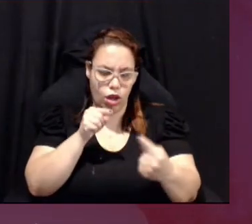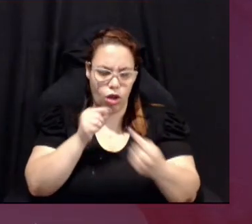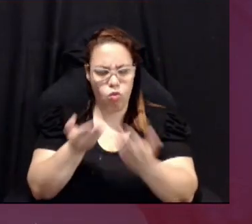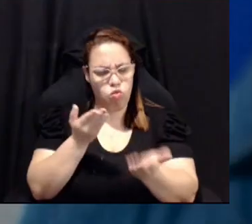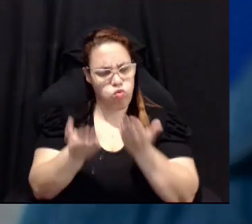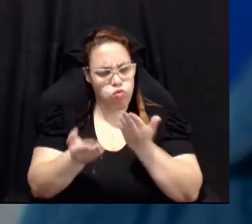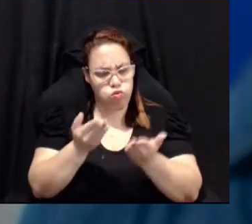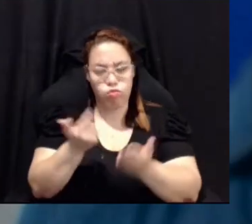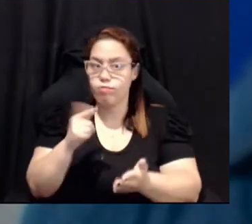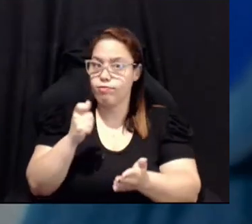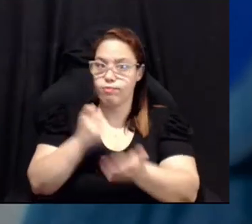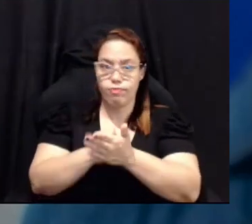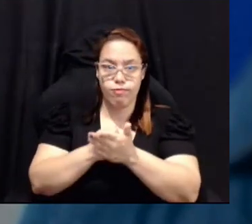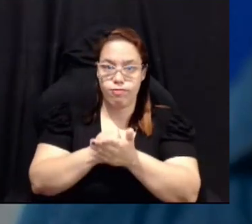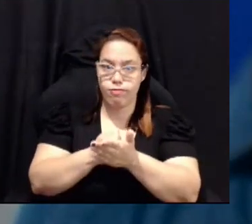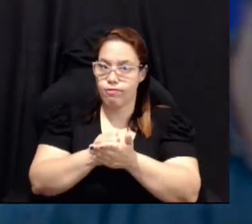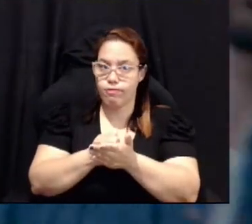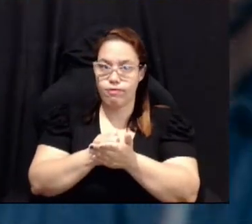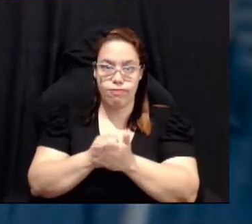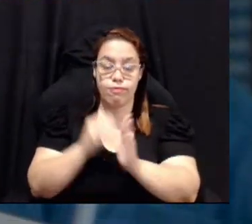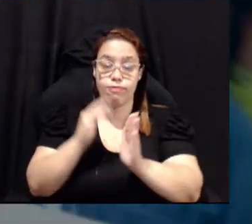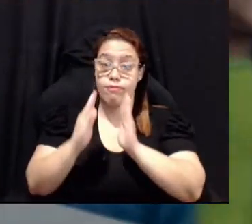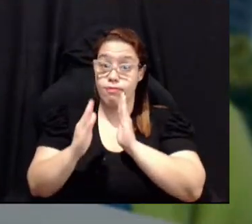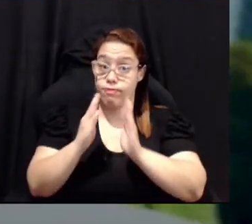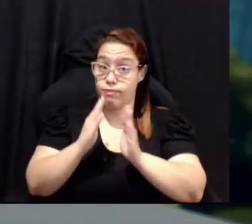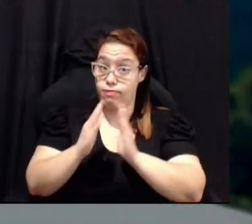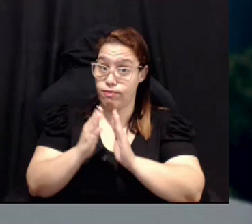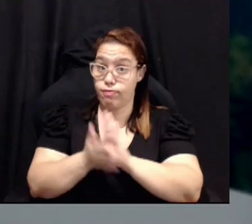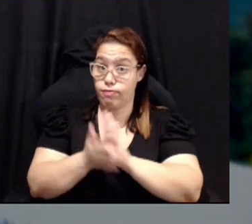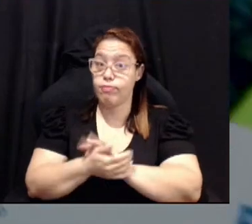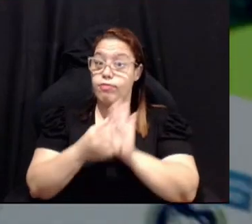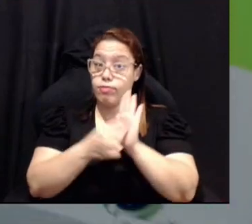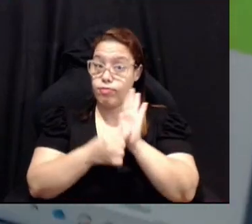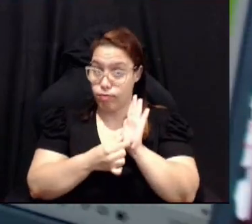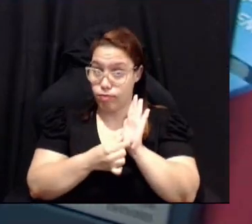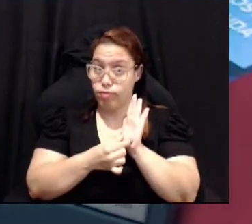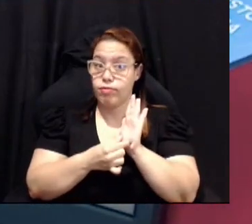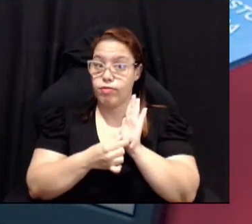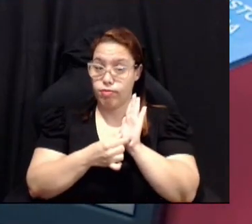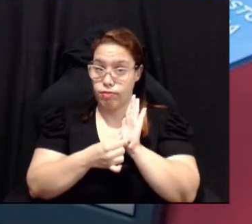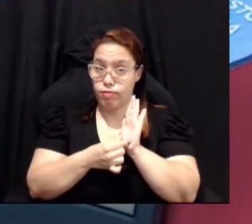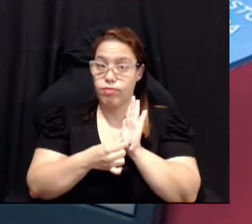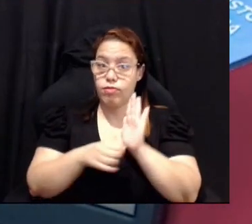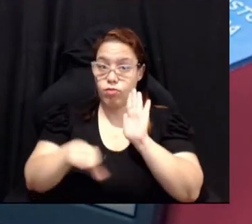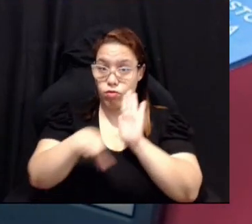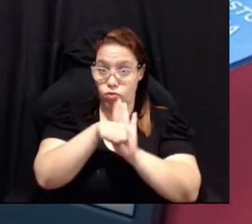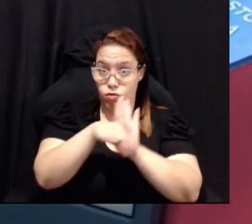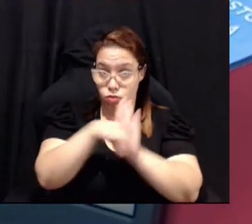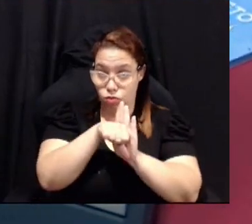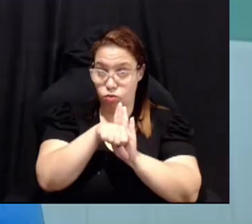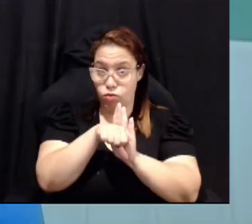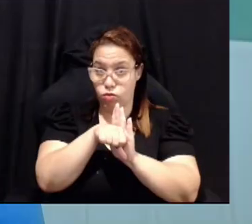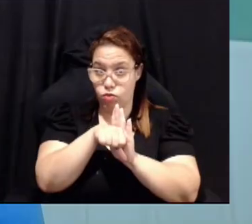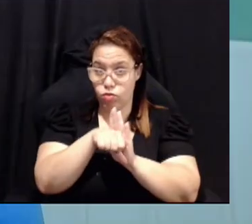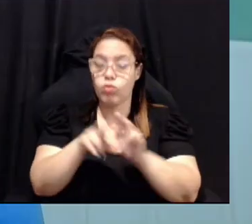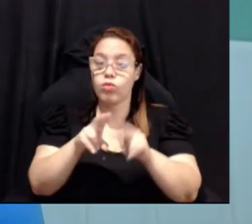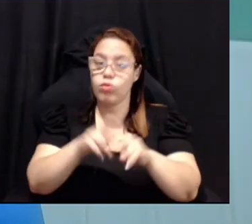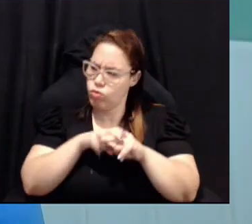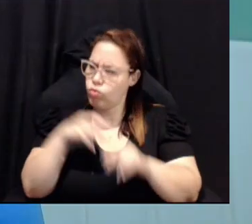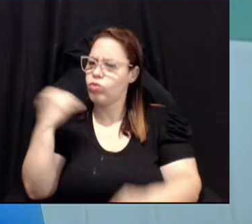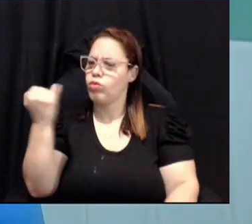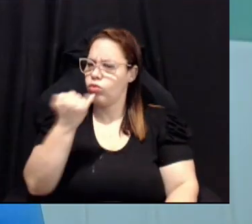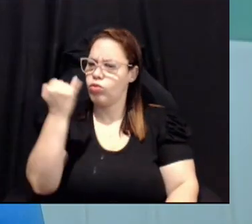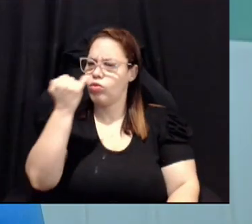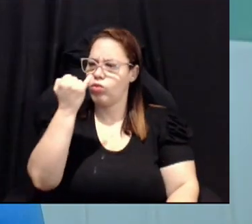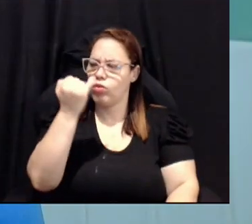entregar a declaração dentro do prazo fixado está sujeito a uma multa. Por isso, é importante o